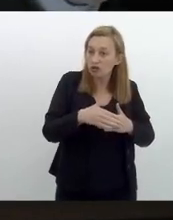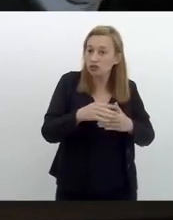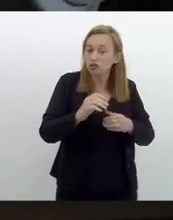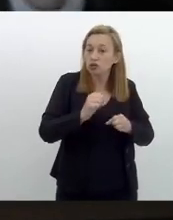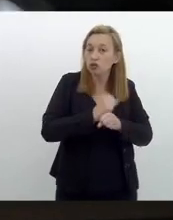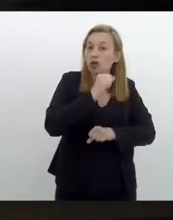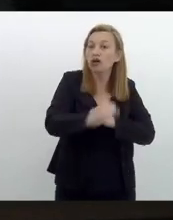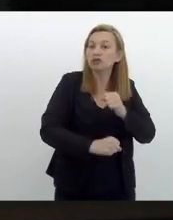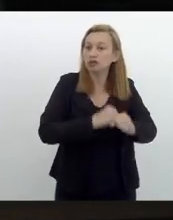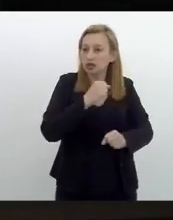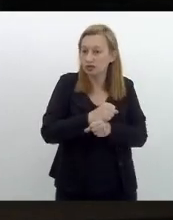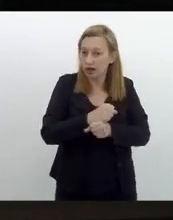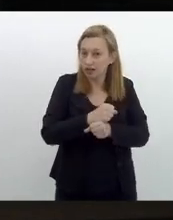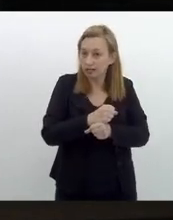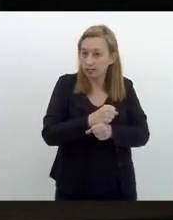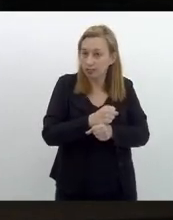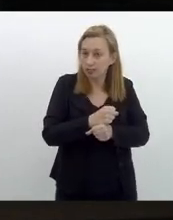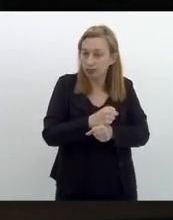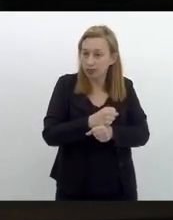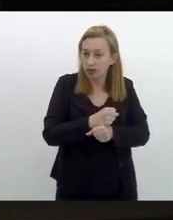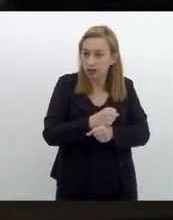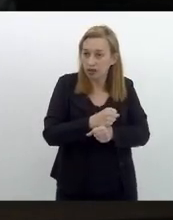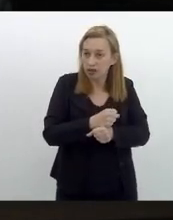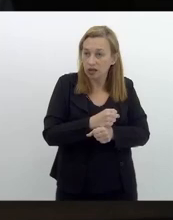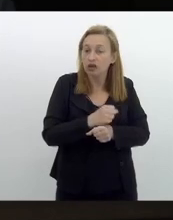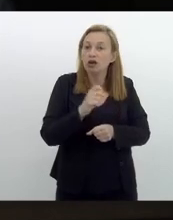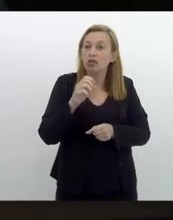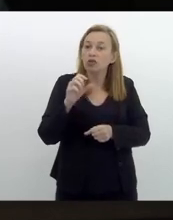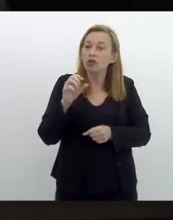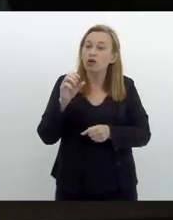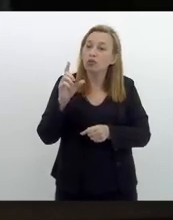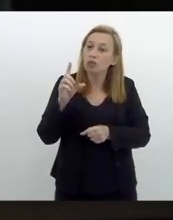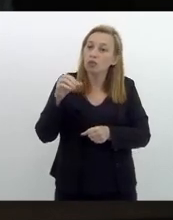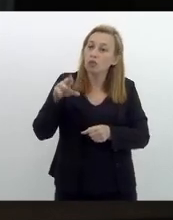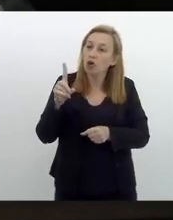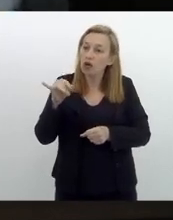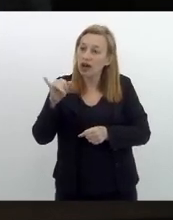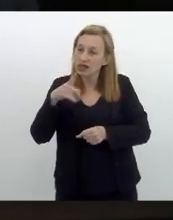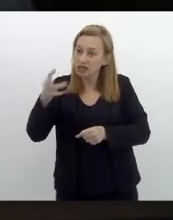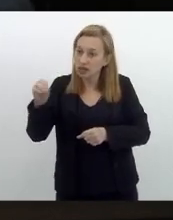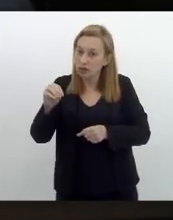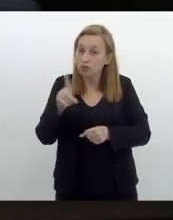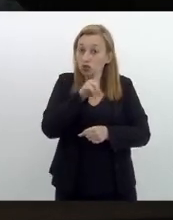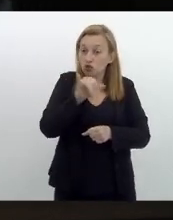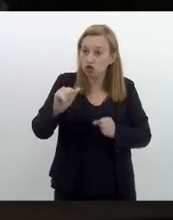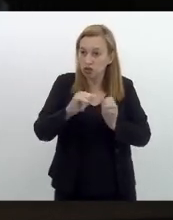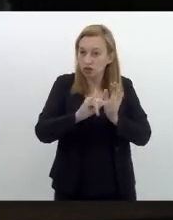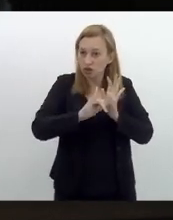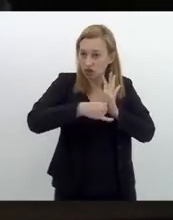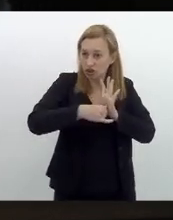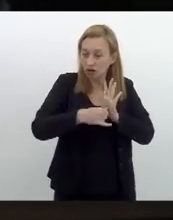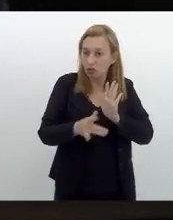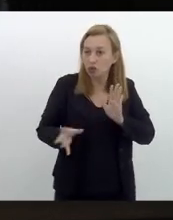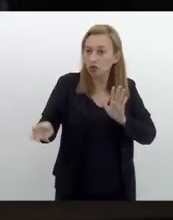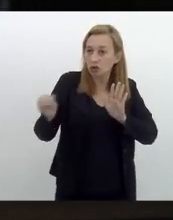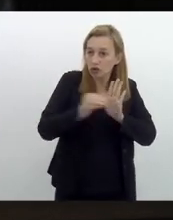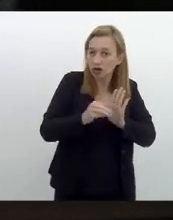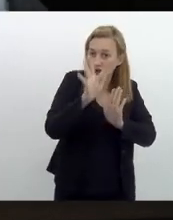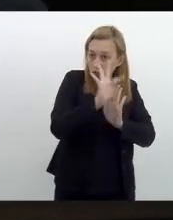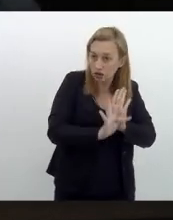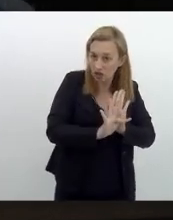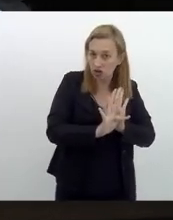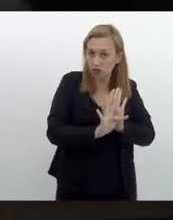próximo ano a homologação valerá para a data do edital quero colocar isso no texto propor isso a vossa excelência